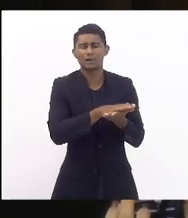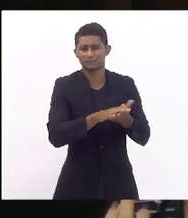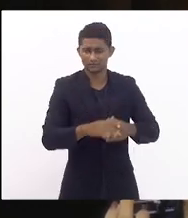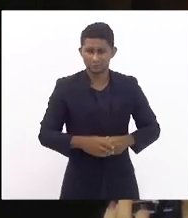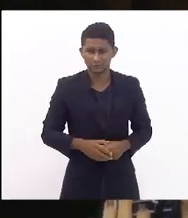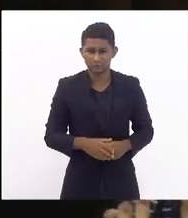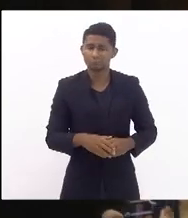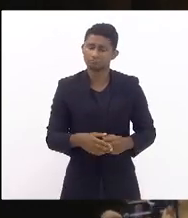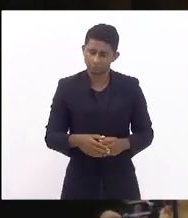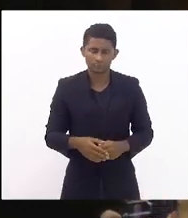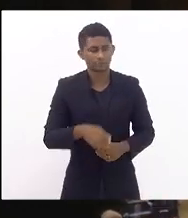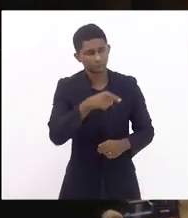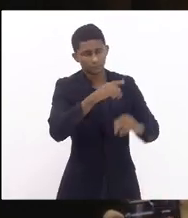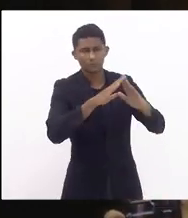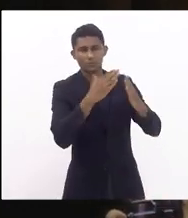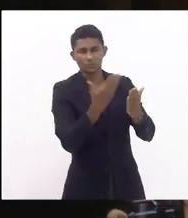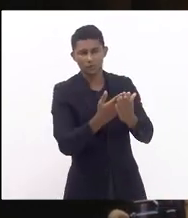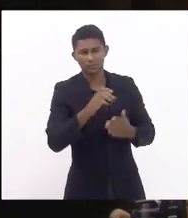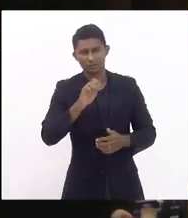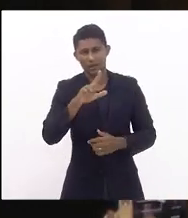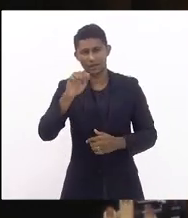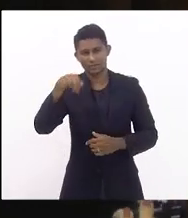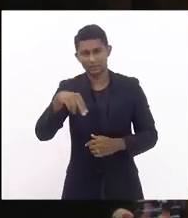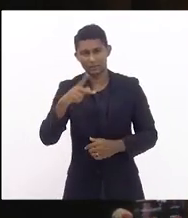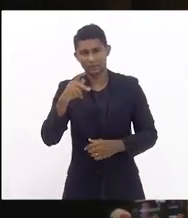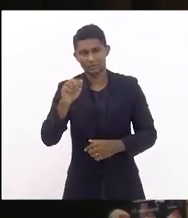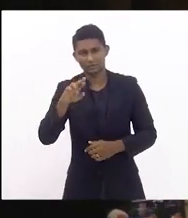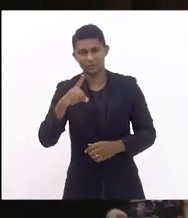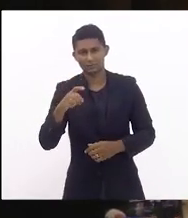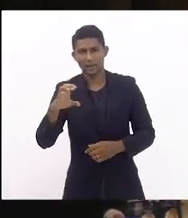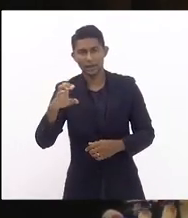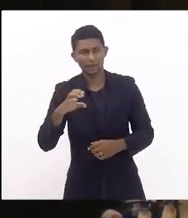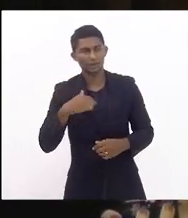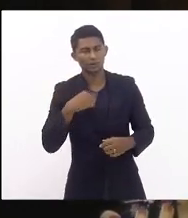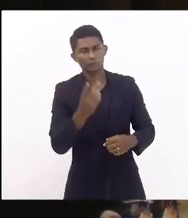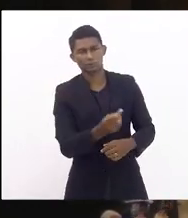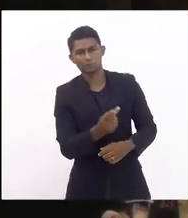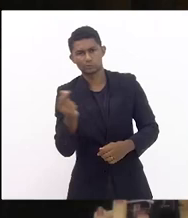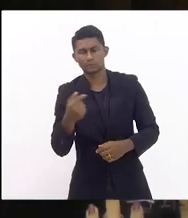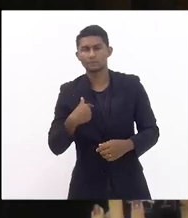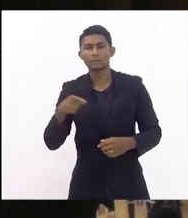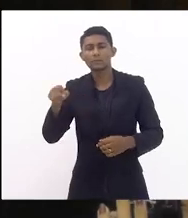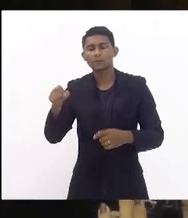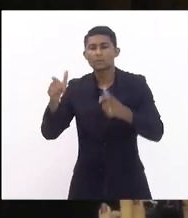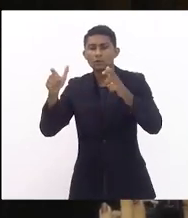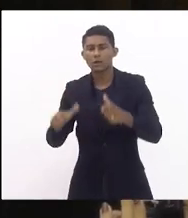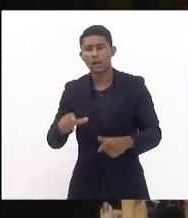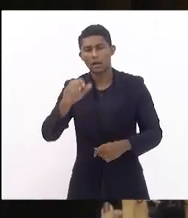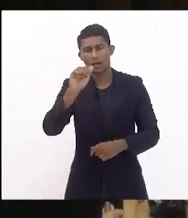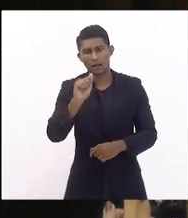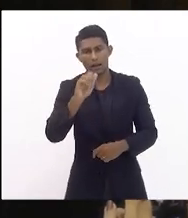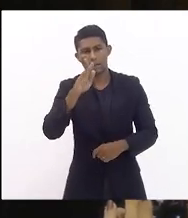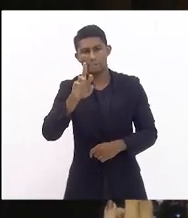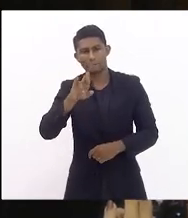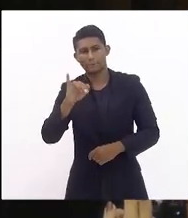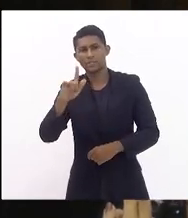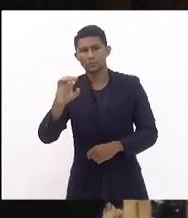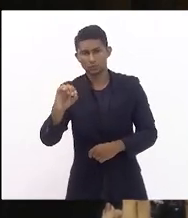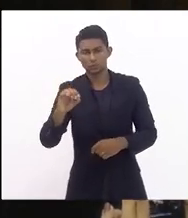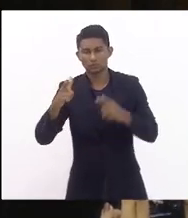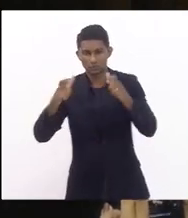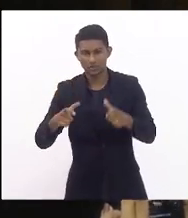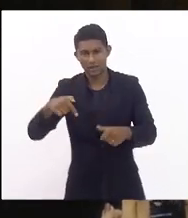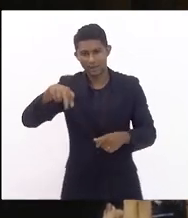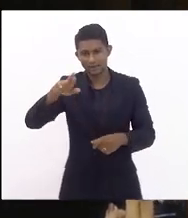Saí da escola Allan Kardec e parti para o abrigo de Queimados. Fui fazer outra fiscalização